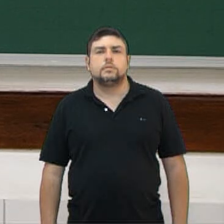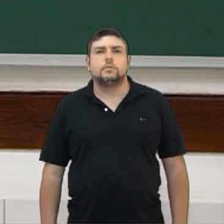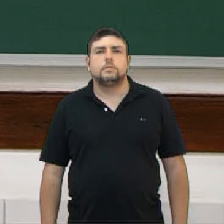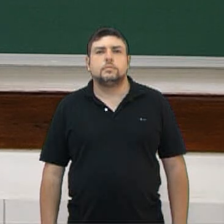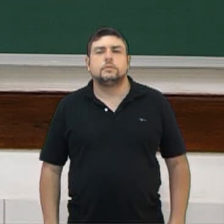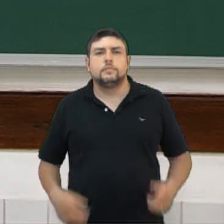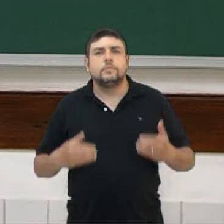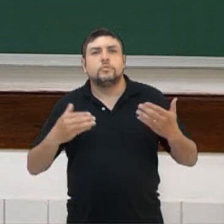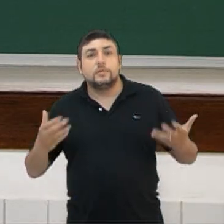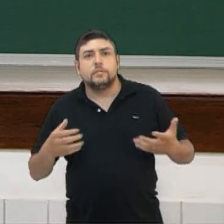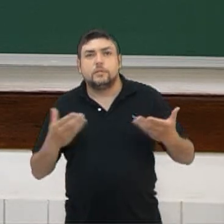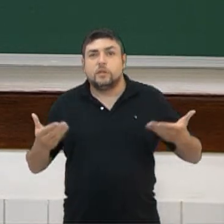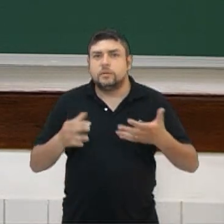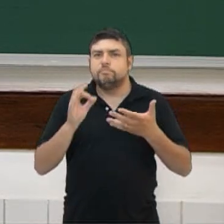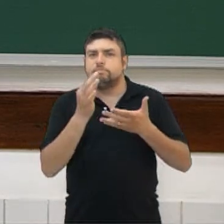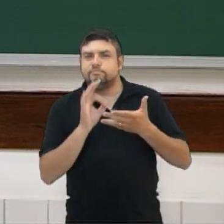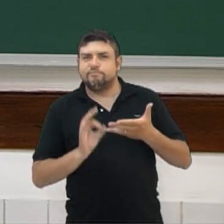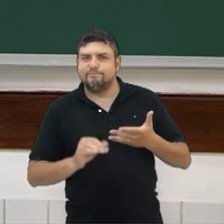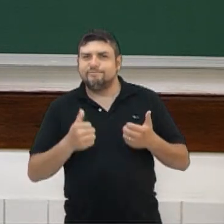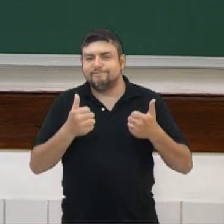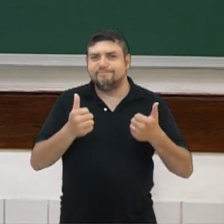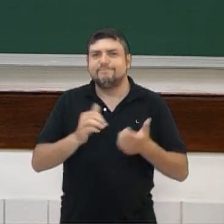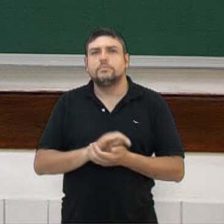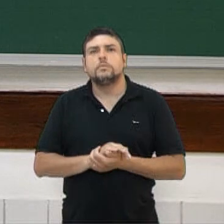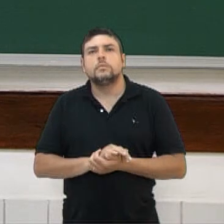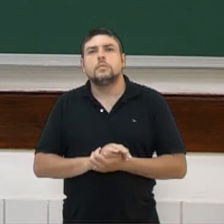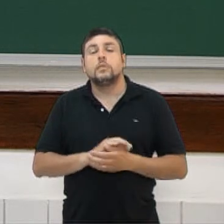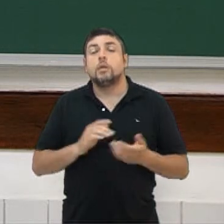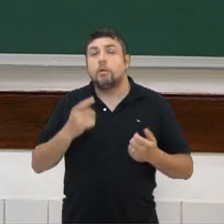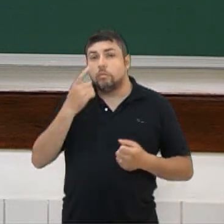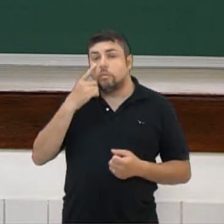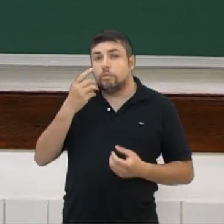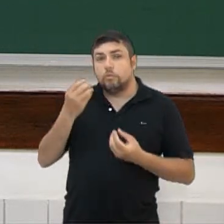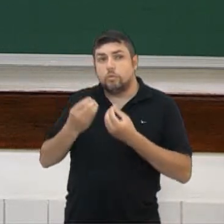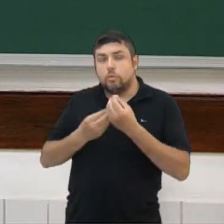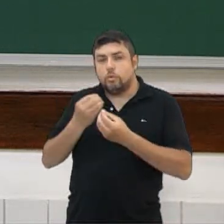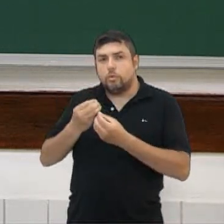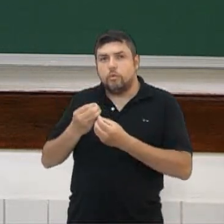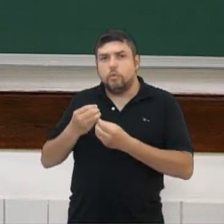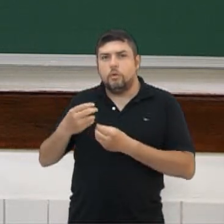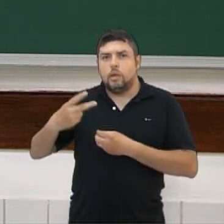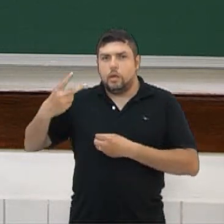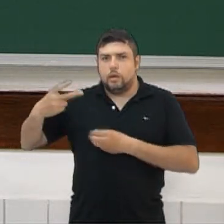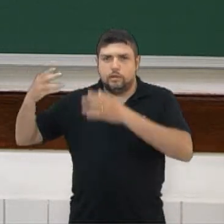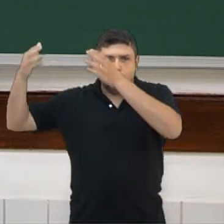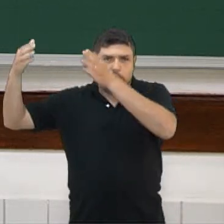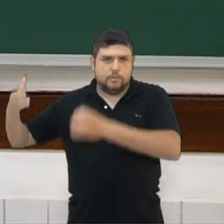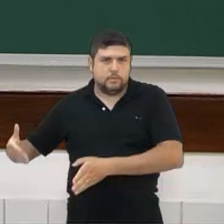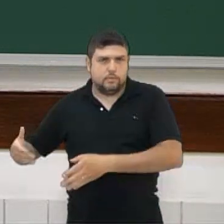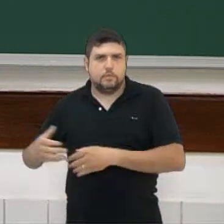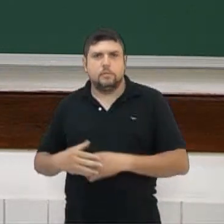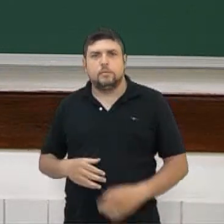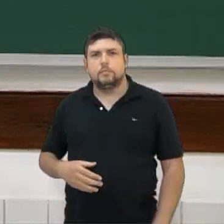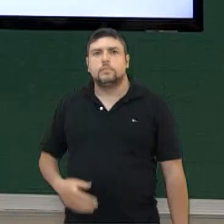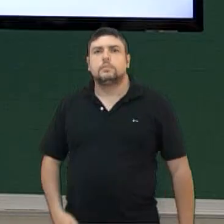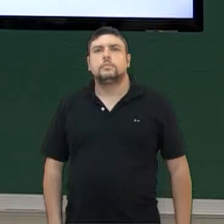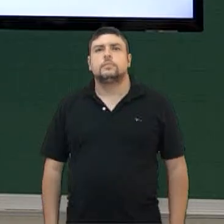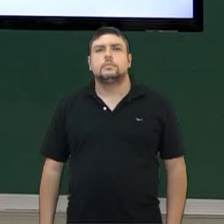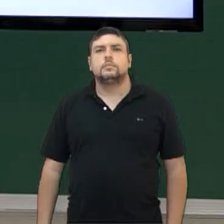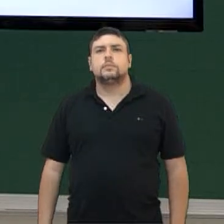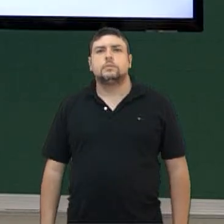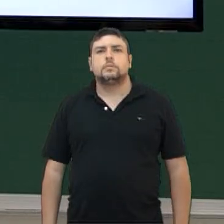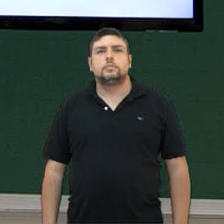Vamos lá? Resolver os exercícios aqui da segunda coluna? Então, olha só. Aqui nós temos 3 elevado a 2 elevado a